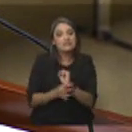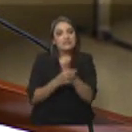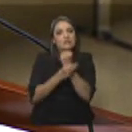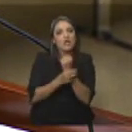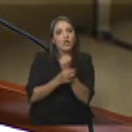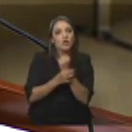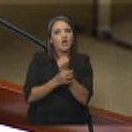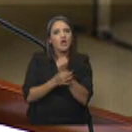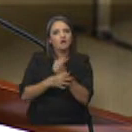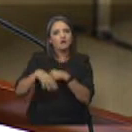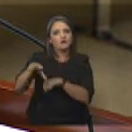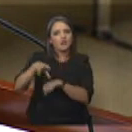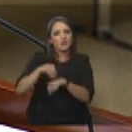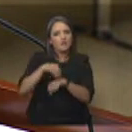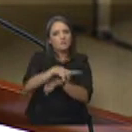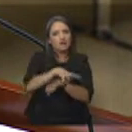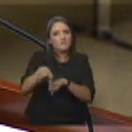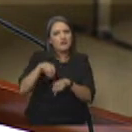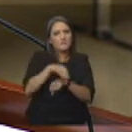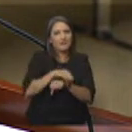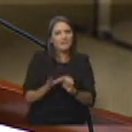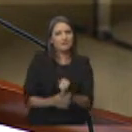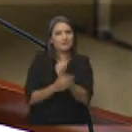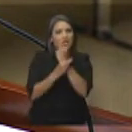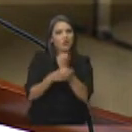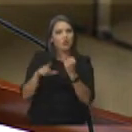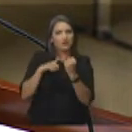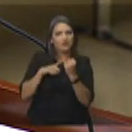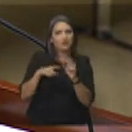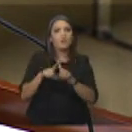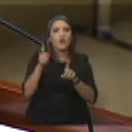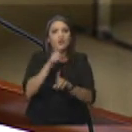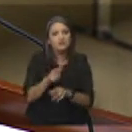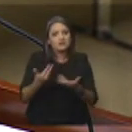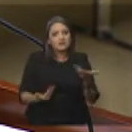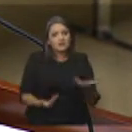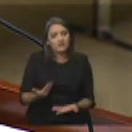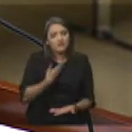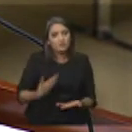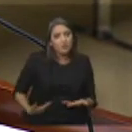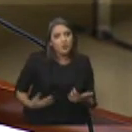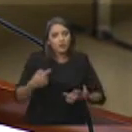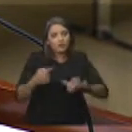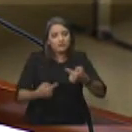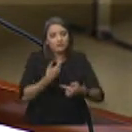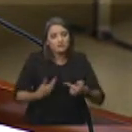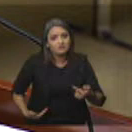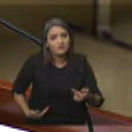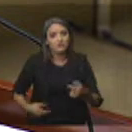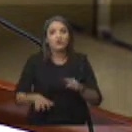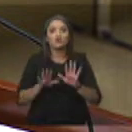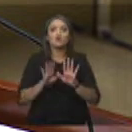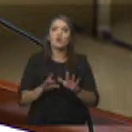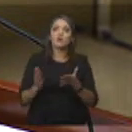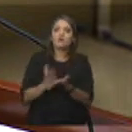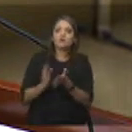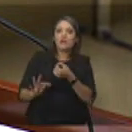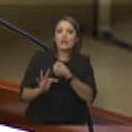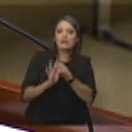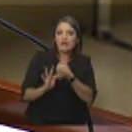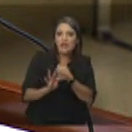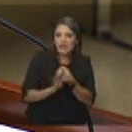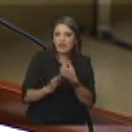de dados para a execução de serviços e políticas públicas, estabelecendo salvaguardas técnicas e administrativas de